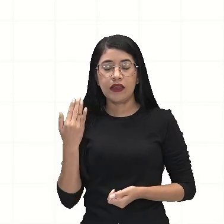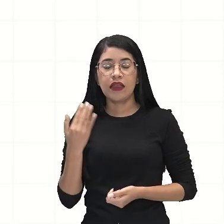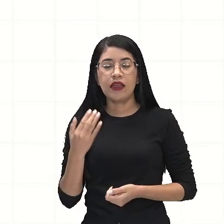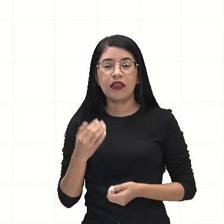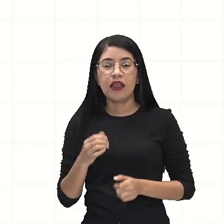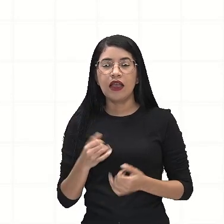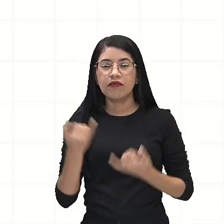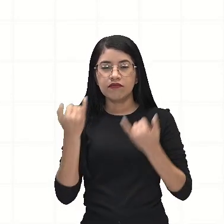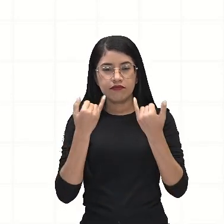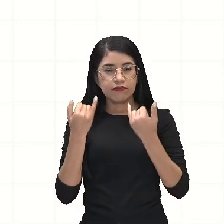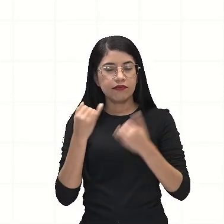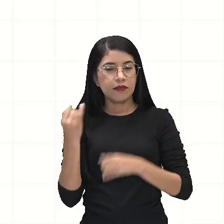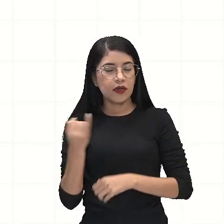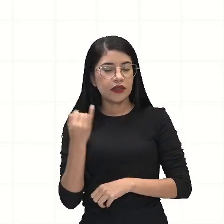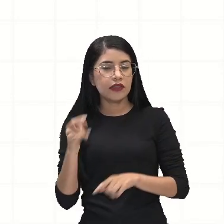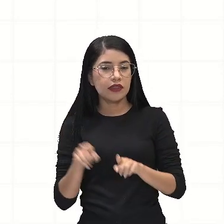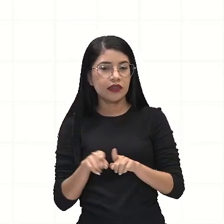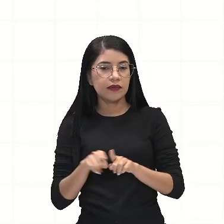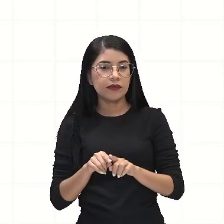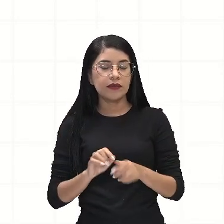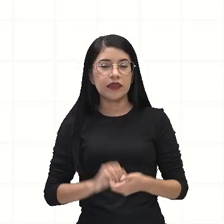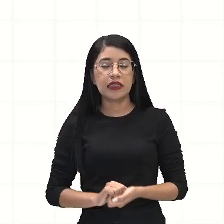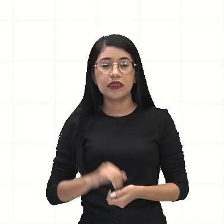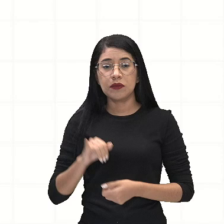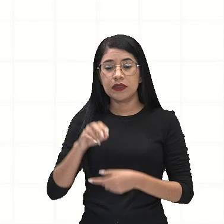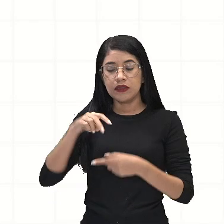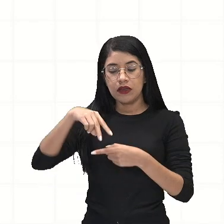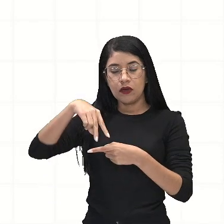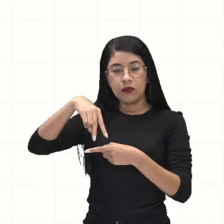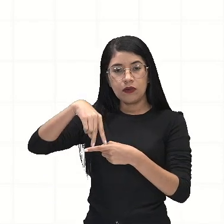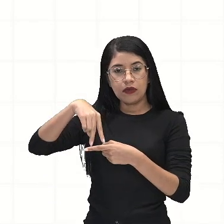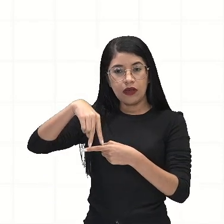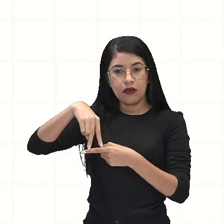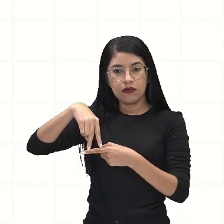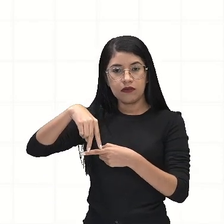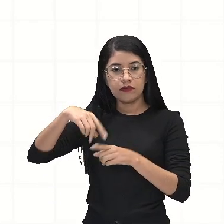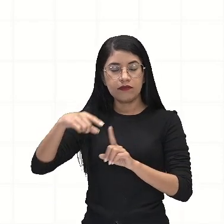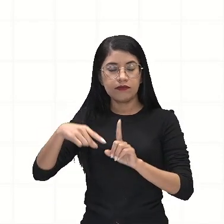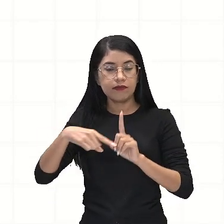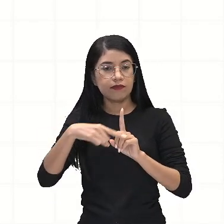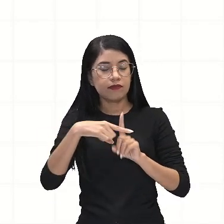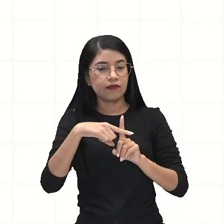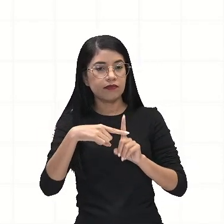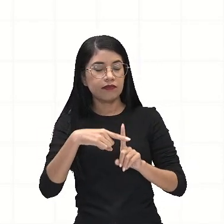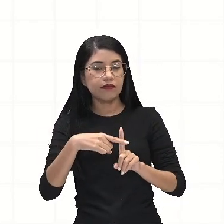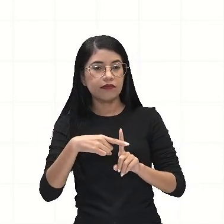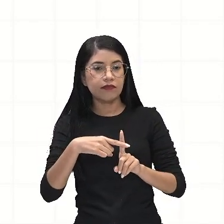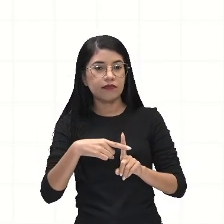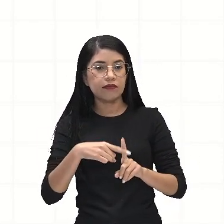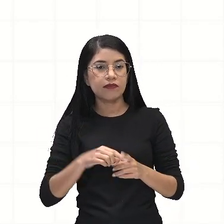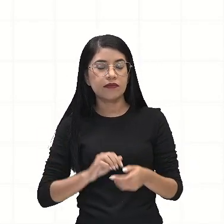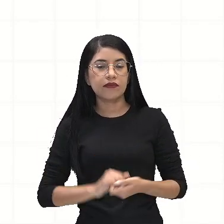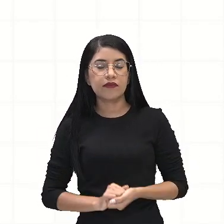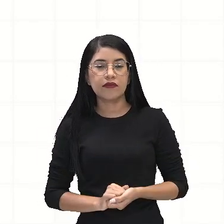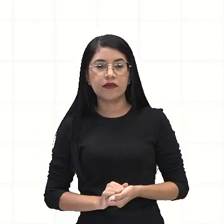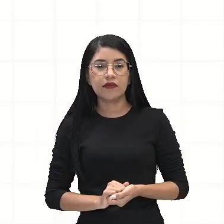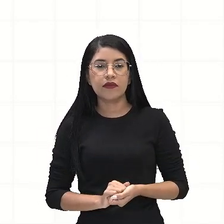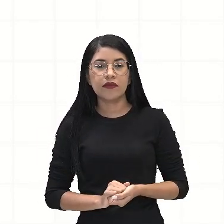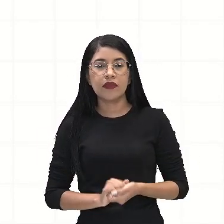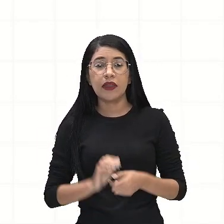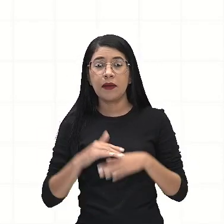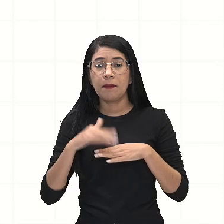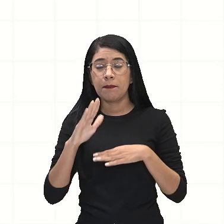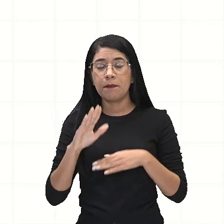informação importante. Se o delta é positivo, ou seja, maior do que 0,